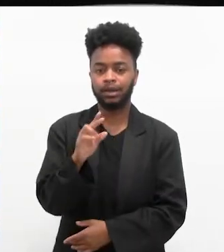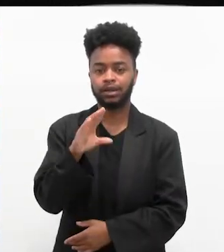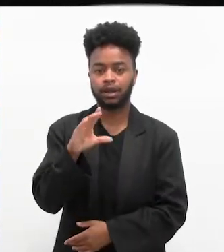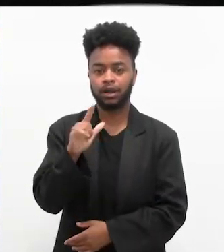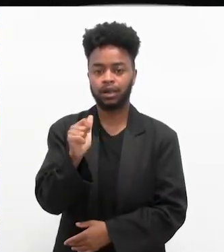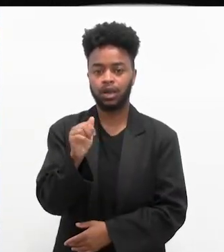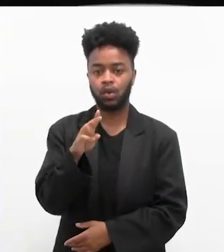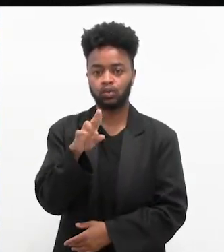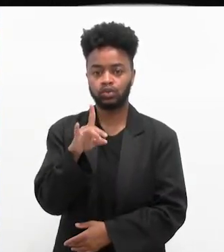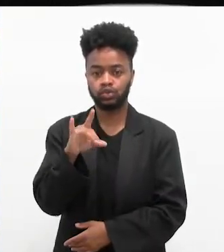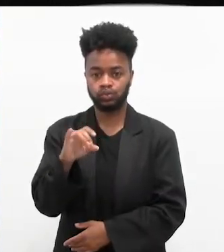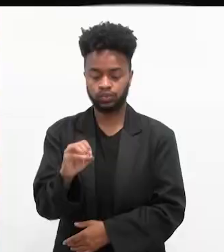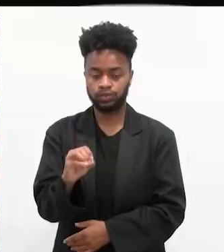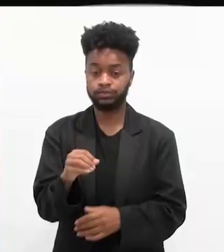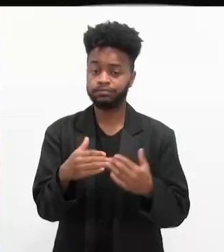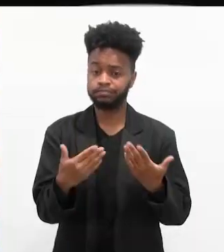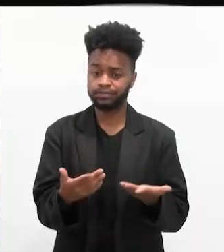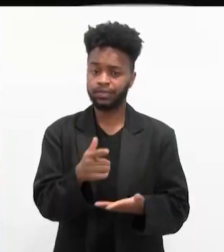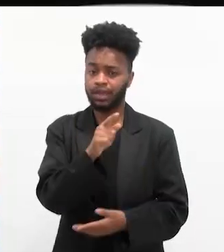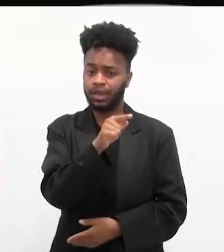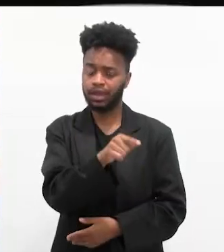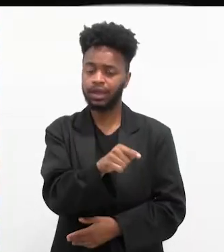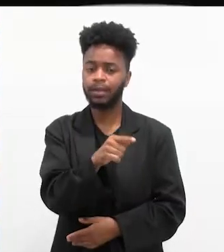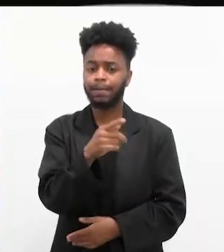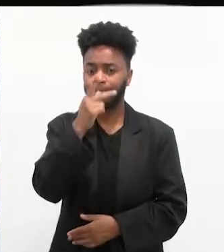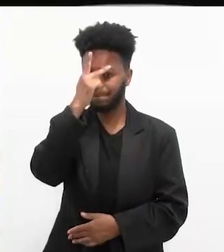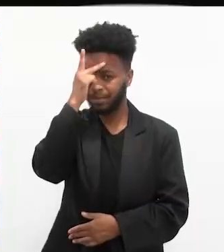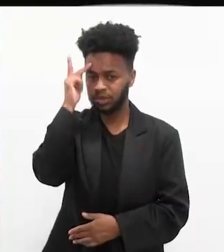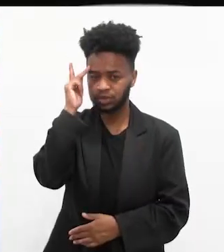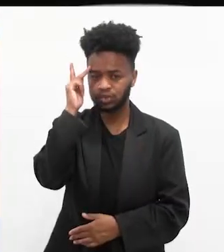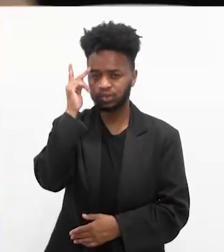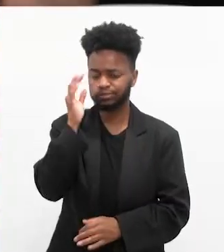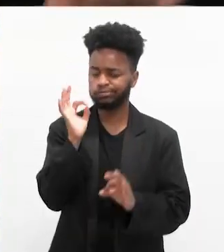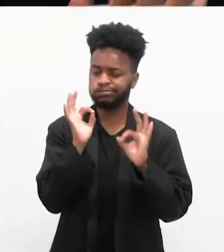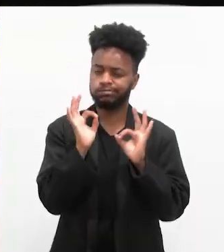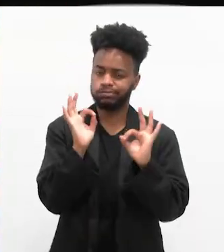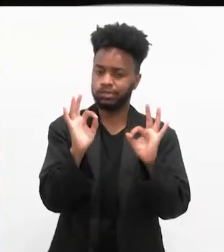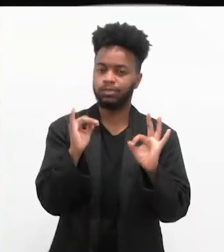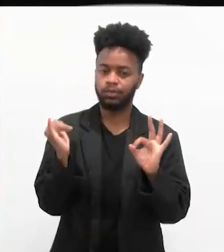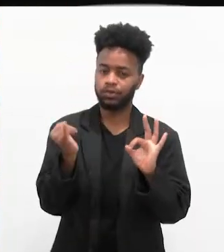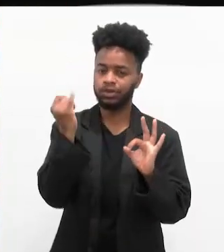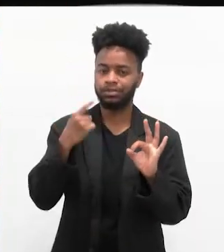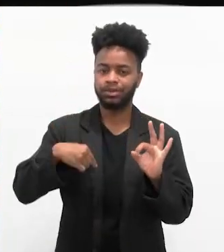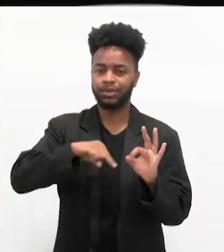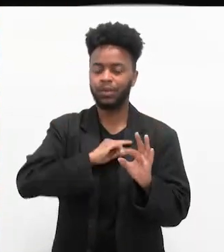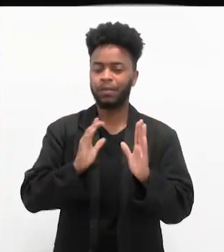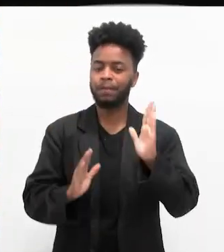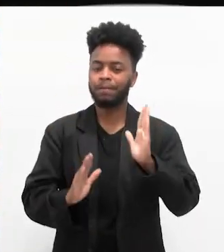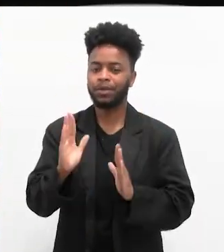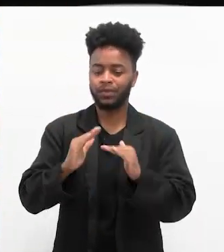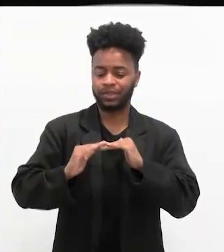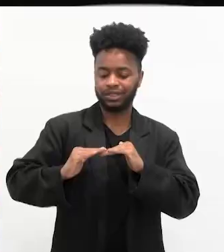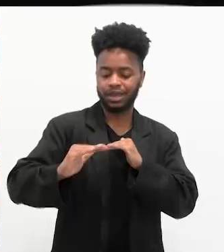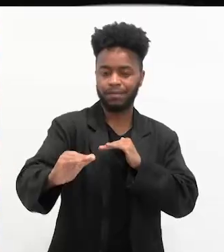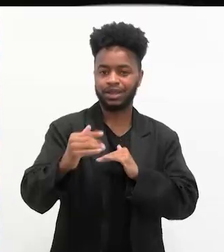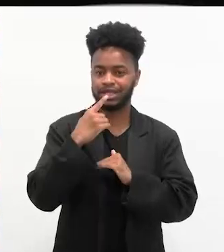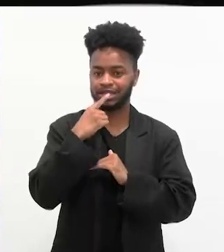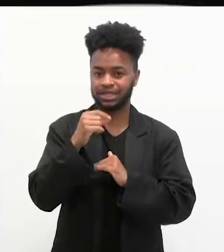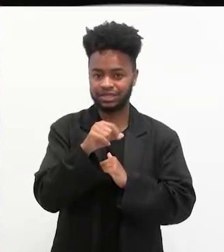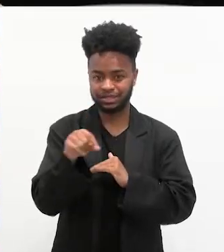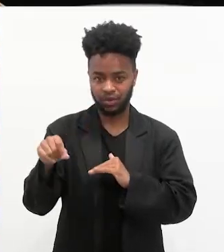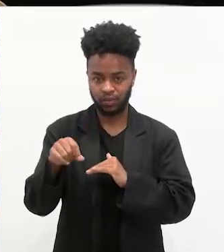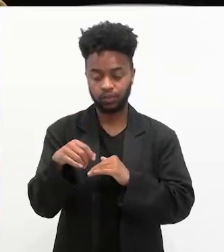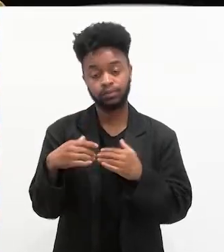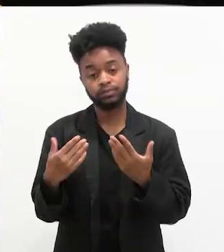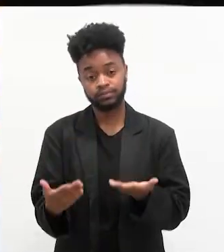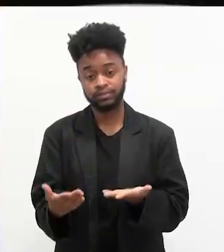Cláudio e é a pessoa, assim, que é tudo na vida pra gente durante o tapete de sal.